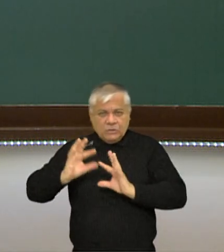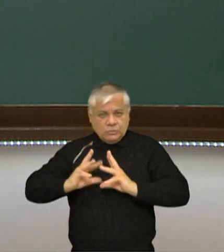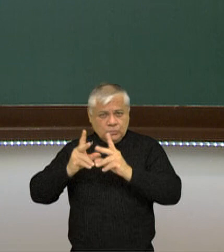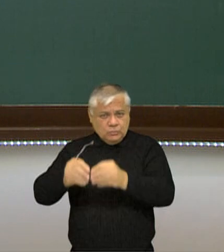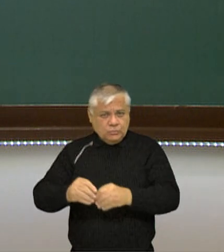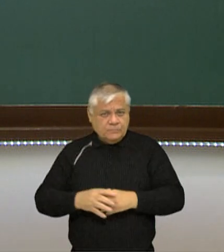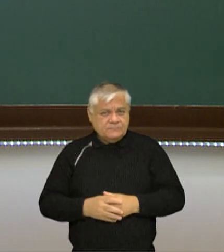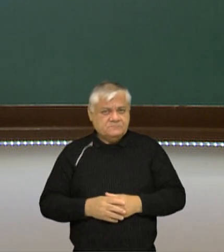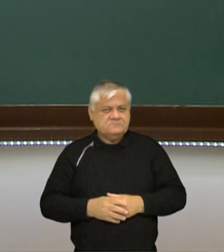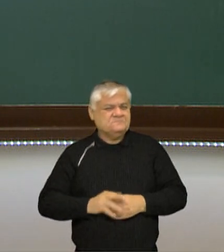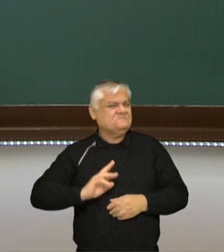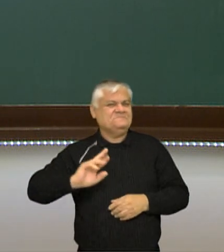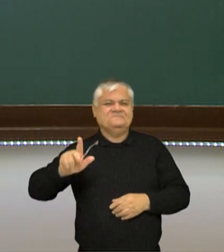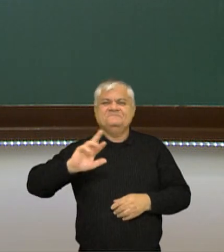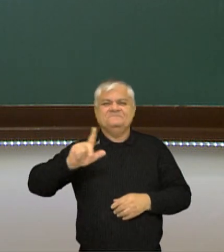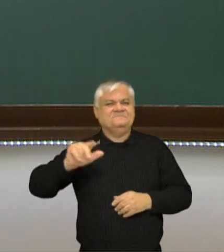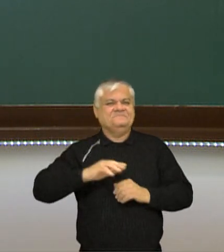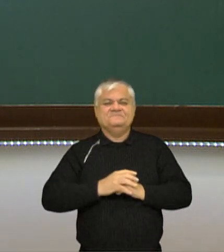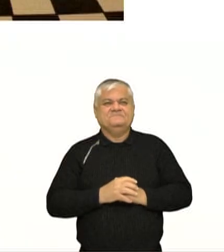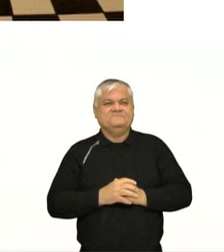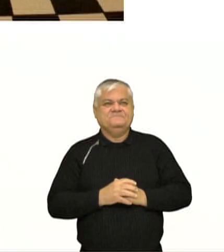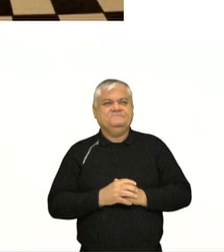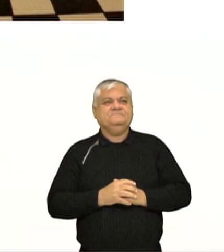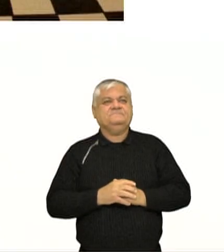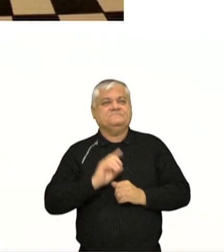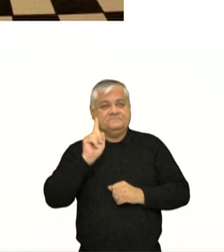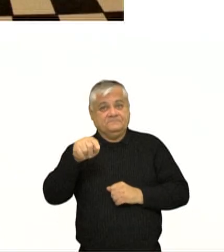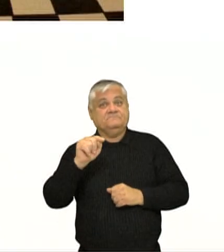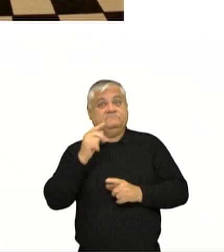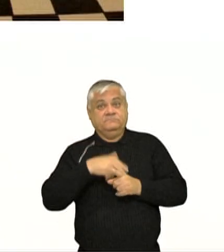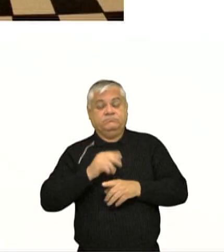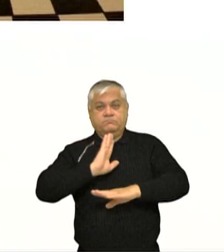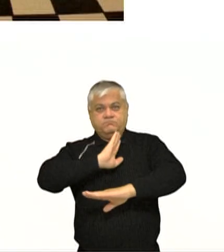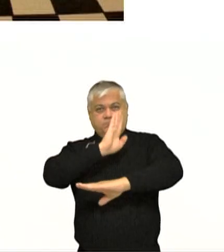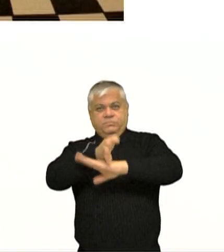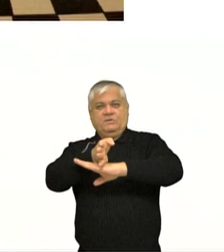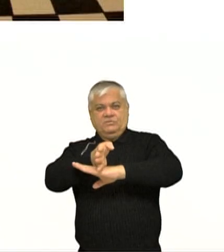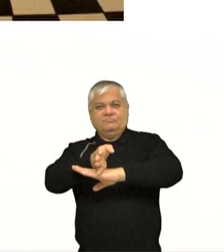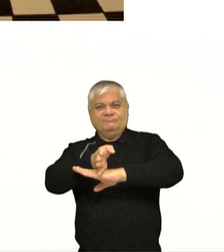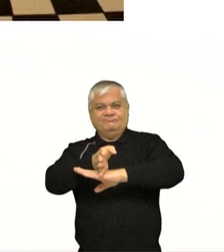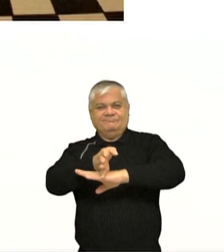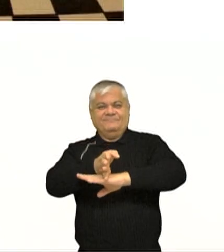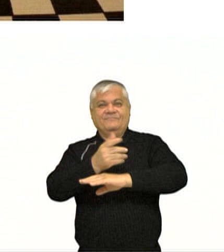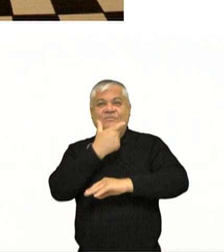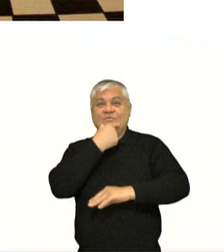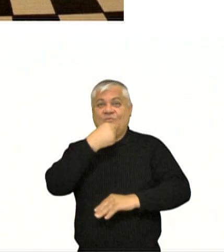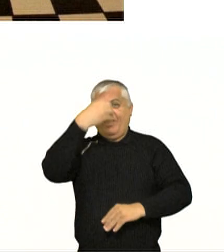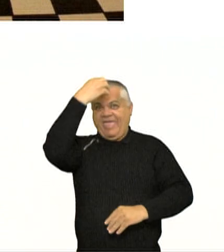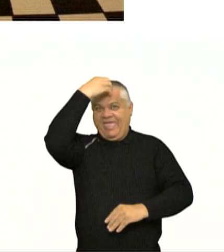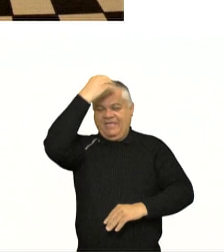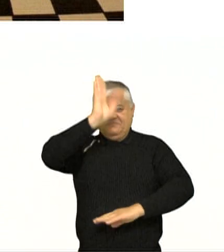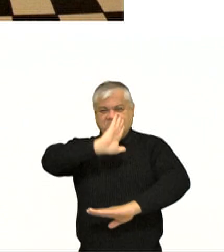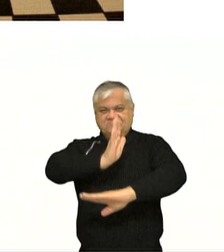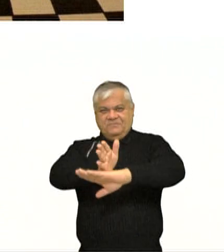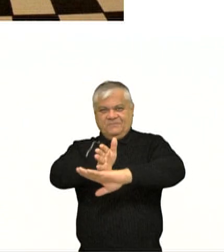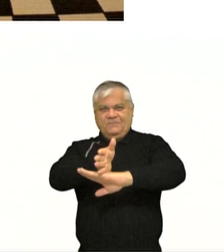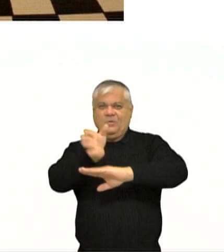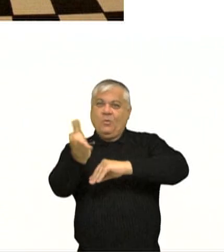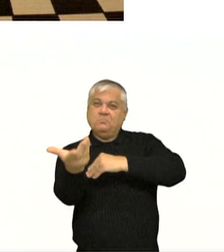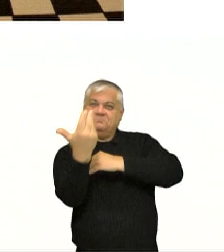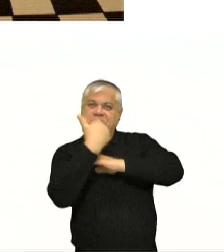adversário? Não, nada disso, né, professor? É, na verdade, aplicar um checkmate no rei adversário. É